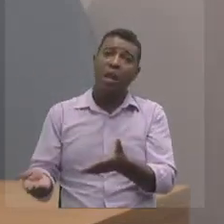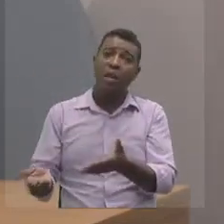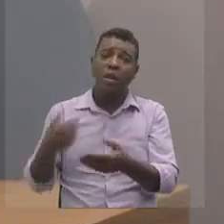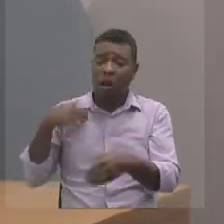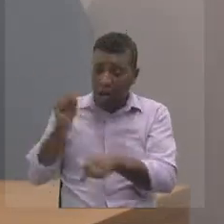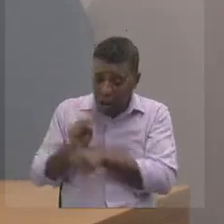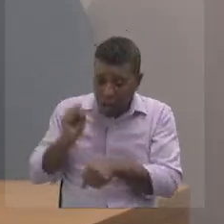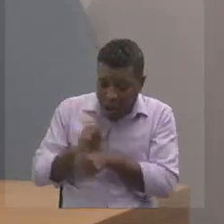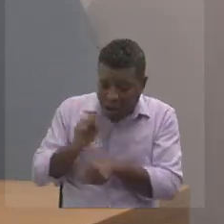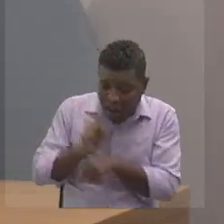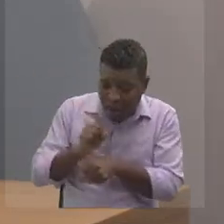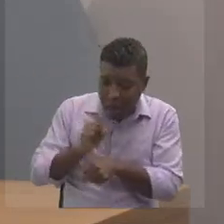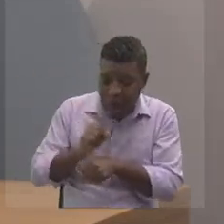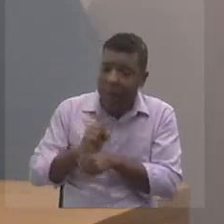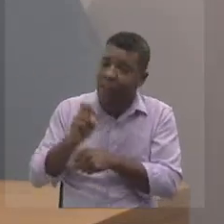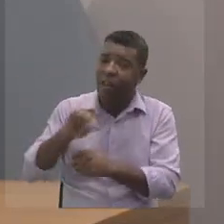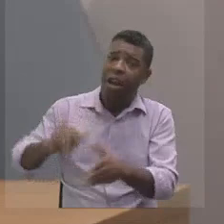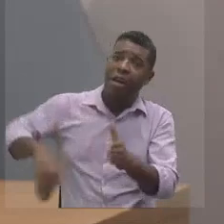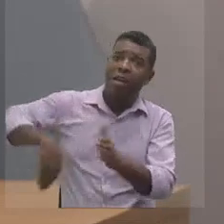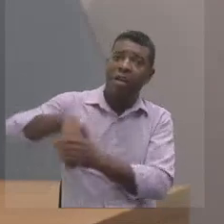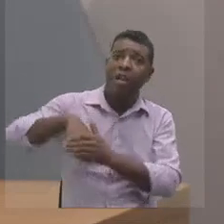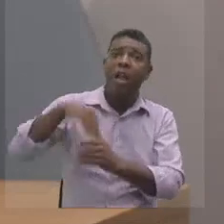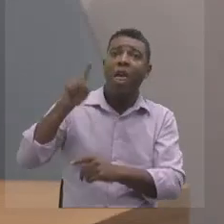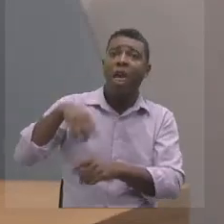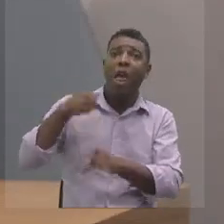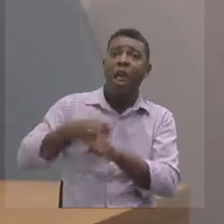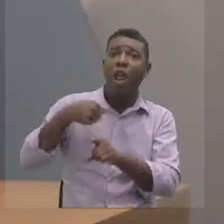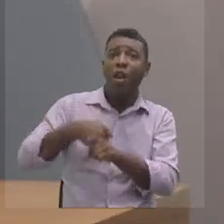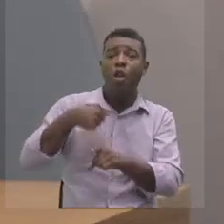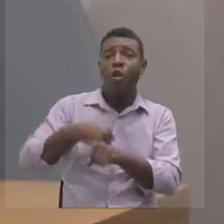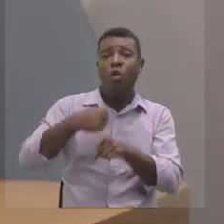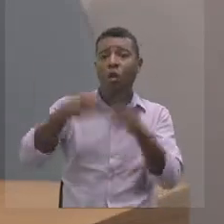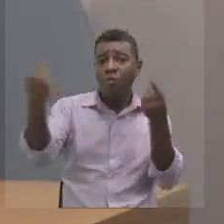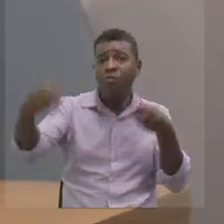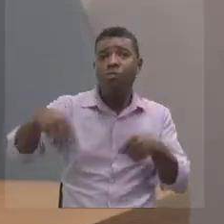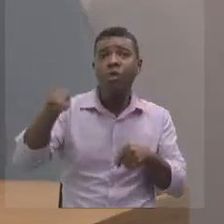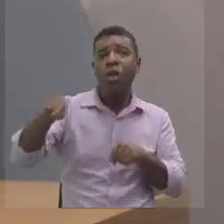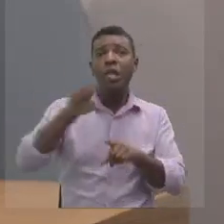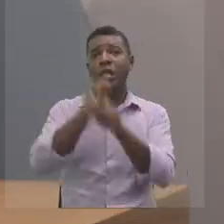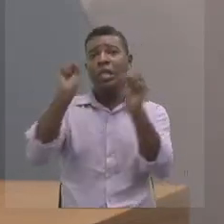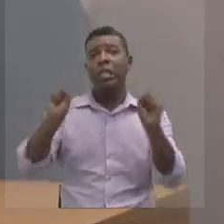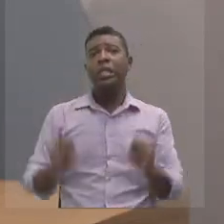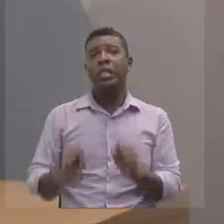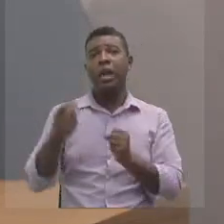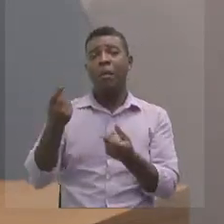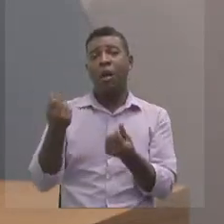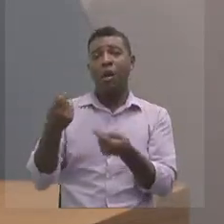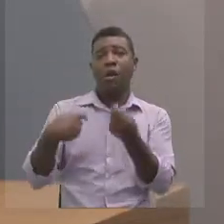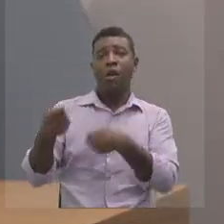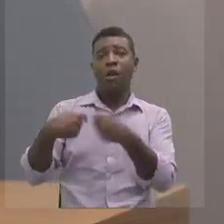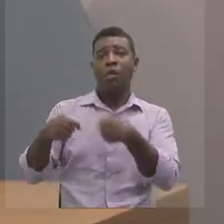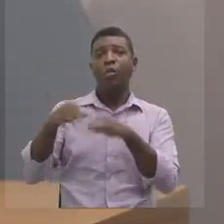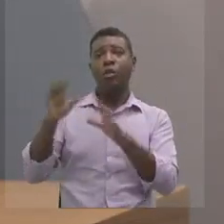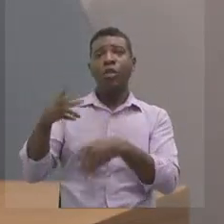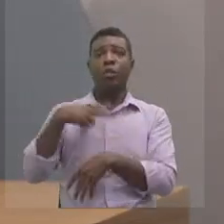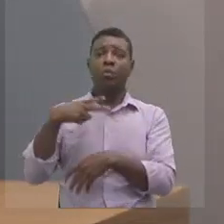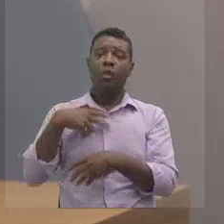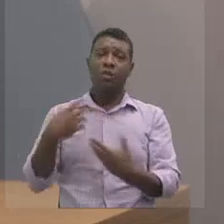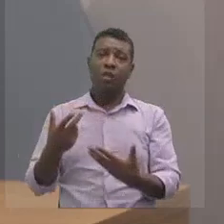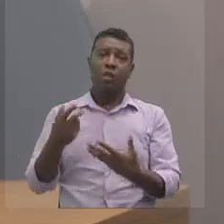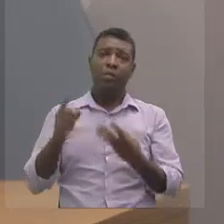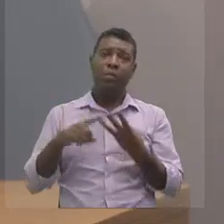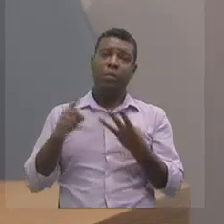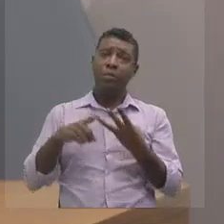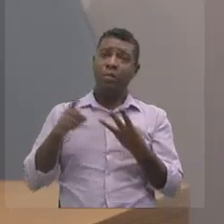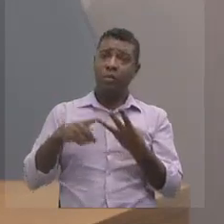numa luta numa luta muito cruel com sistema econômico né Muito forte já privatizado então o meu terceiro ponto